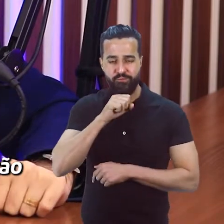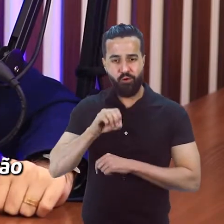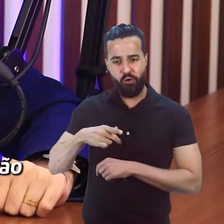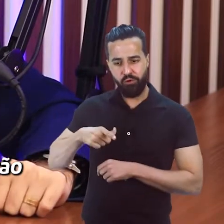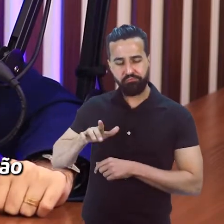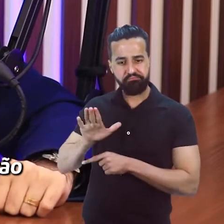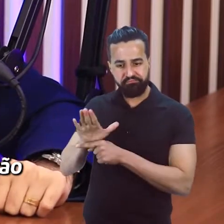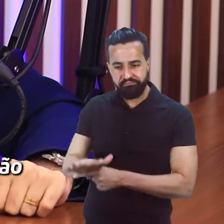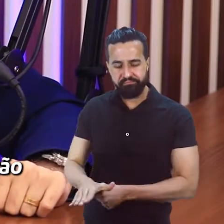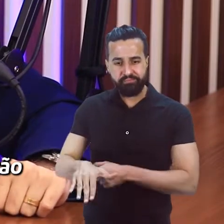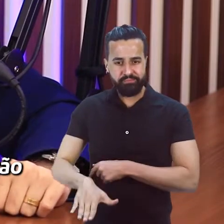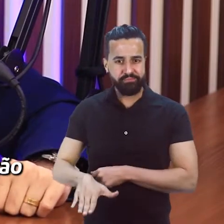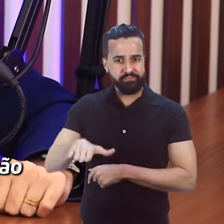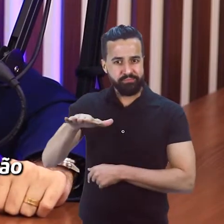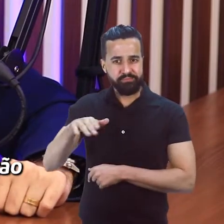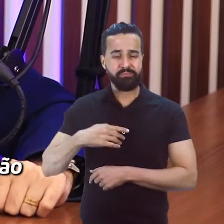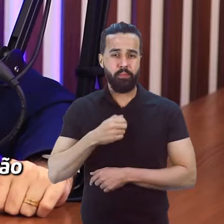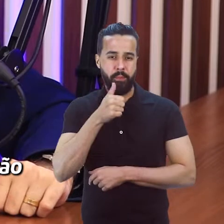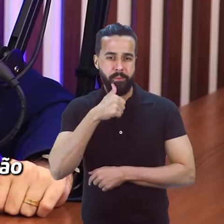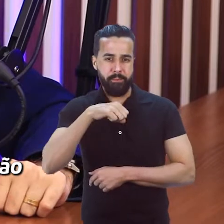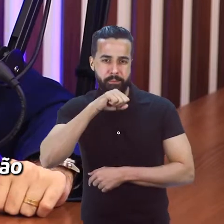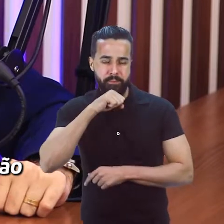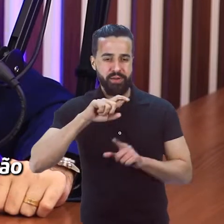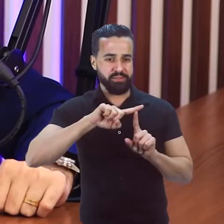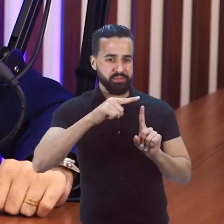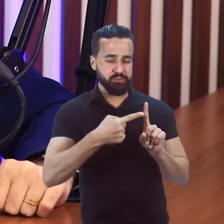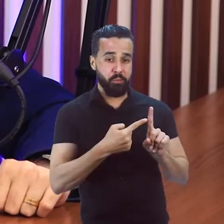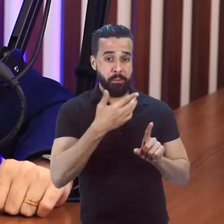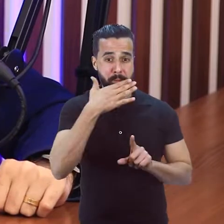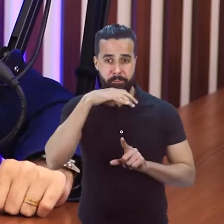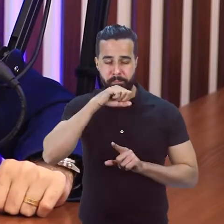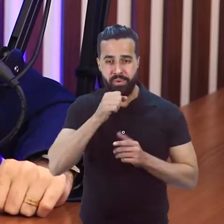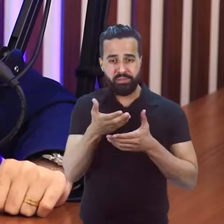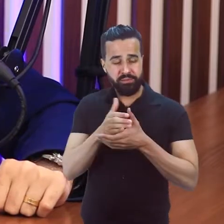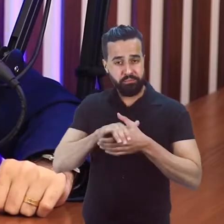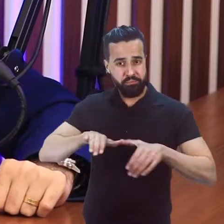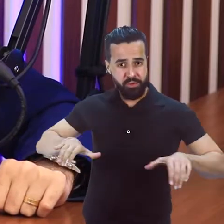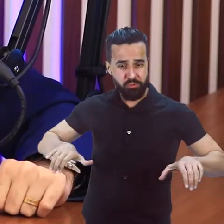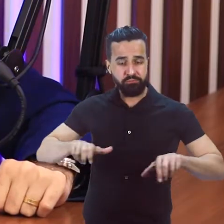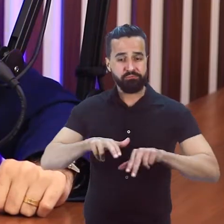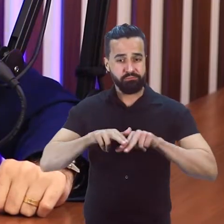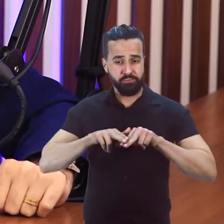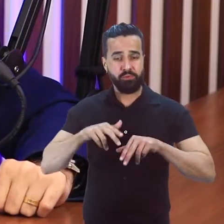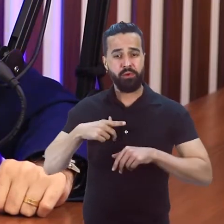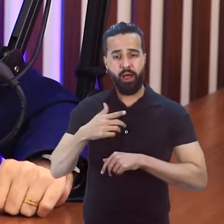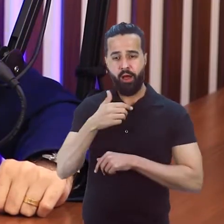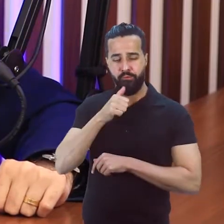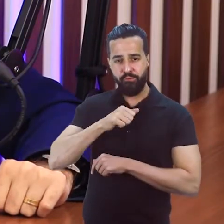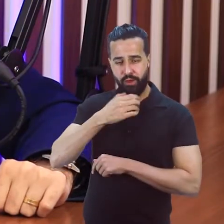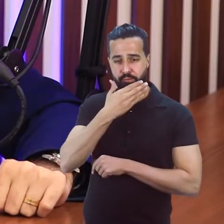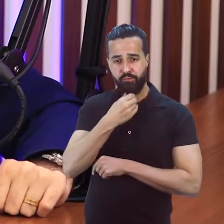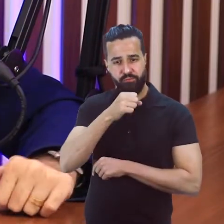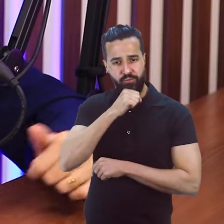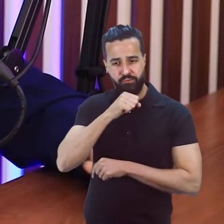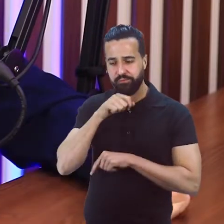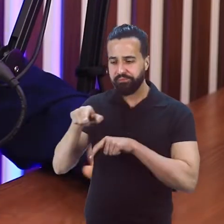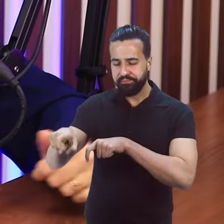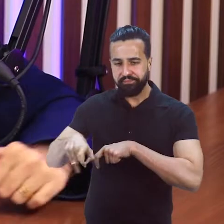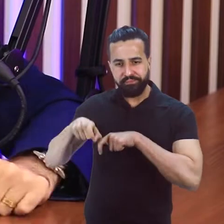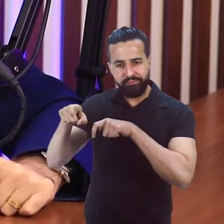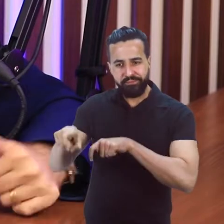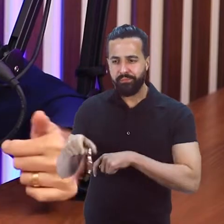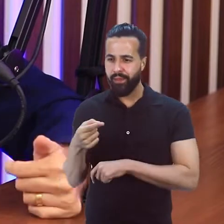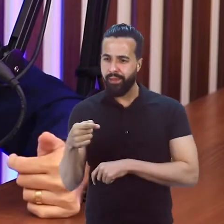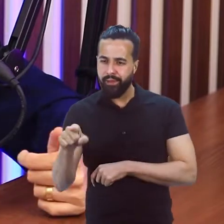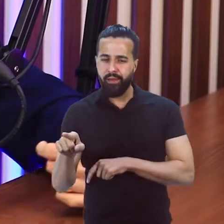da gestação. E meu avô agropecuarista lá, então eu passei a maior parte da minha infância indo para a roça,